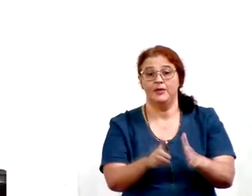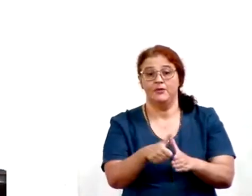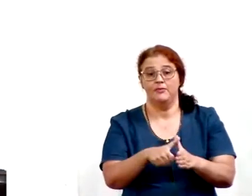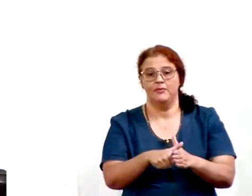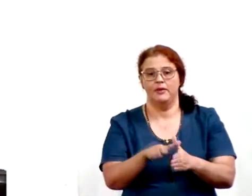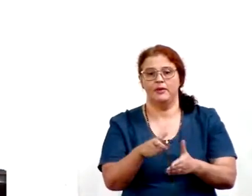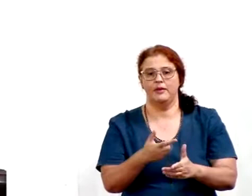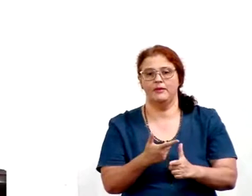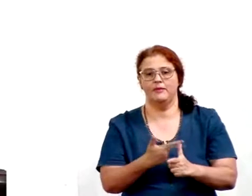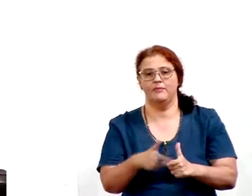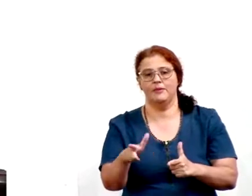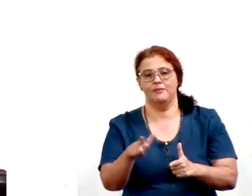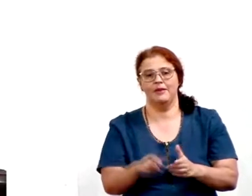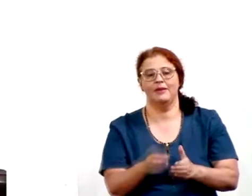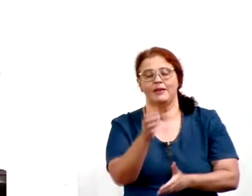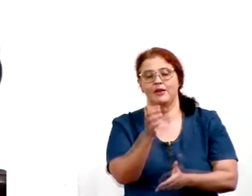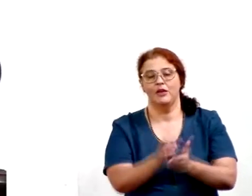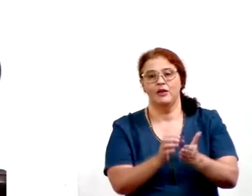capítulo 10.